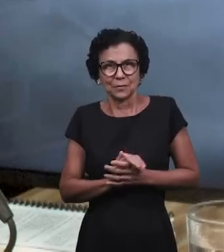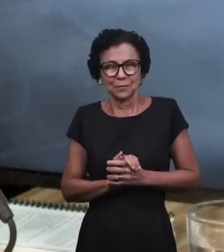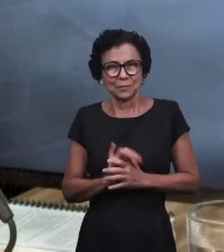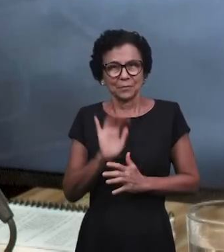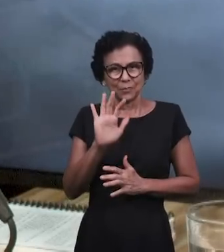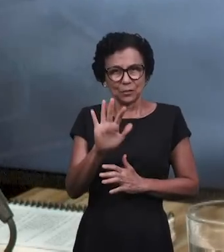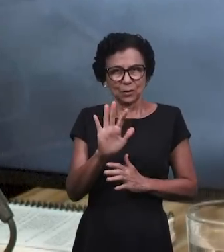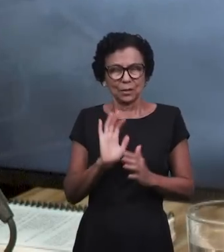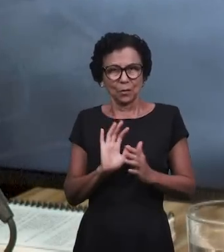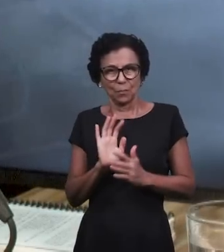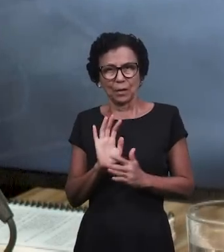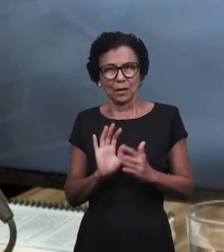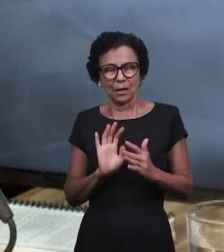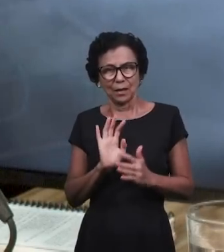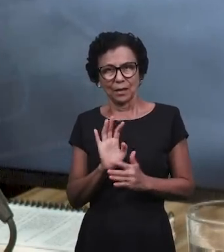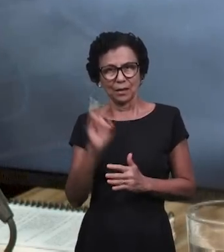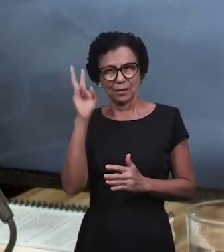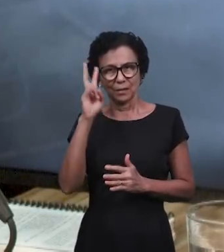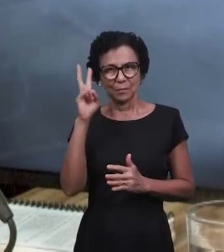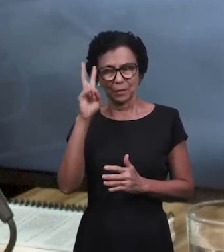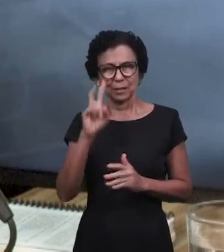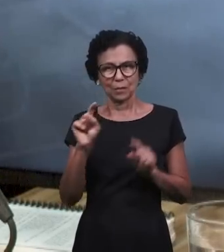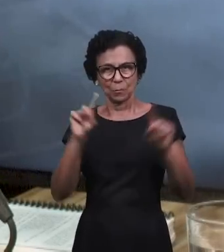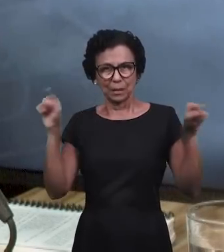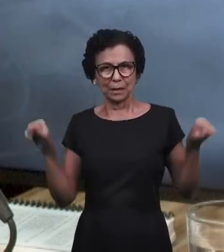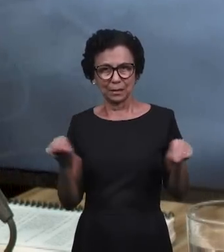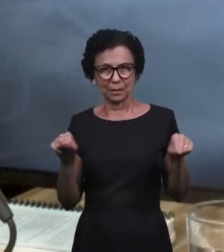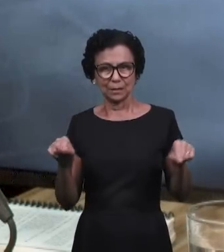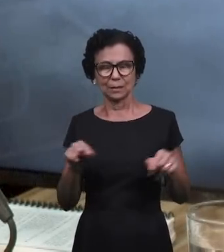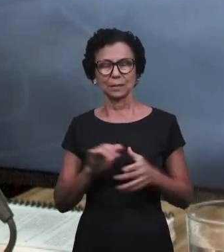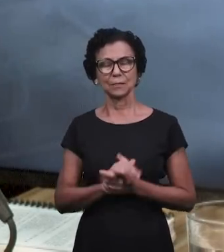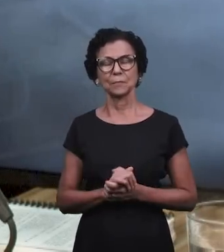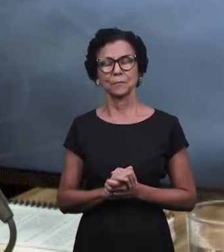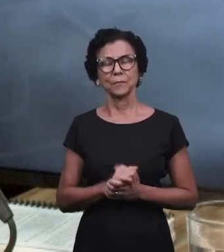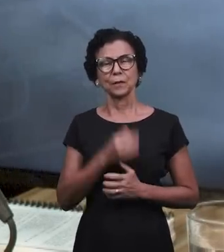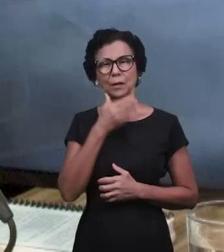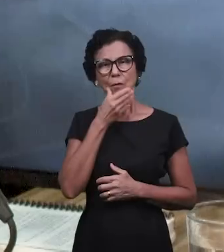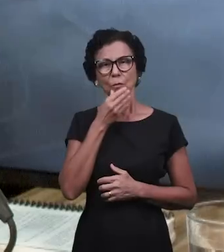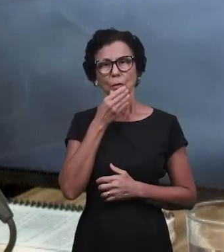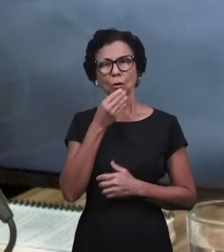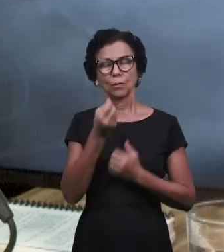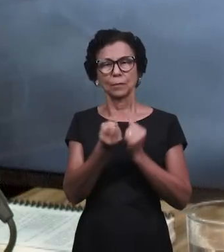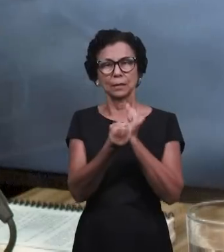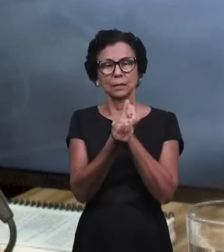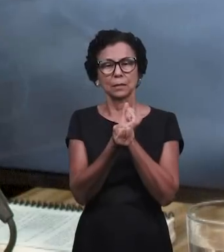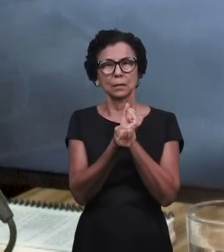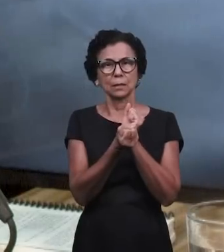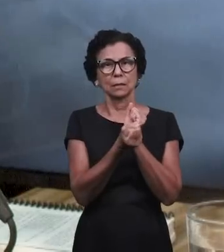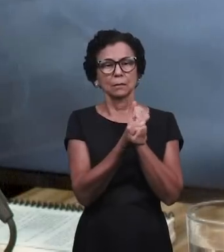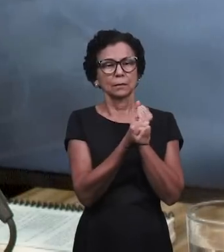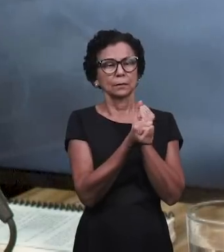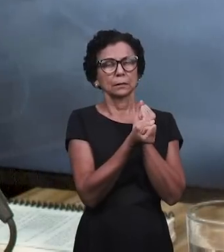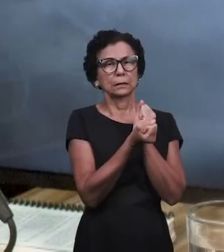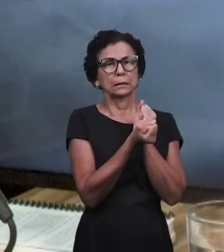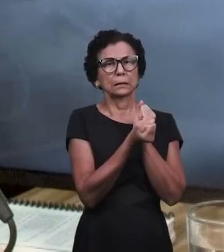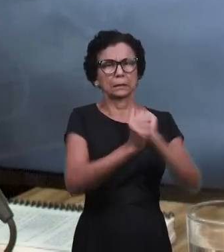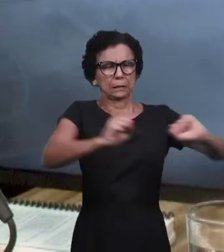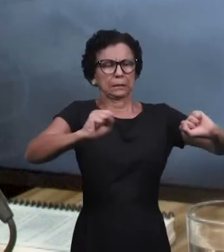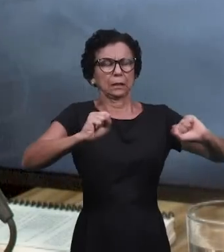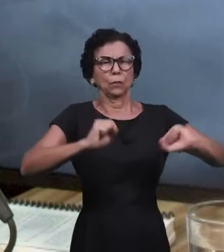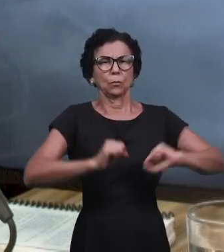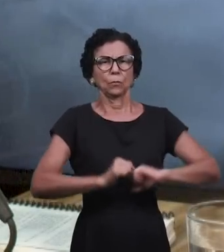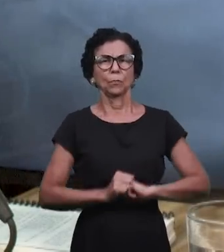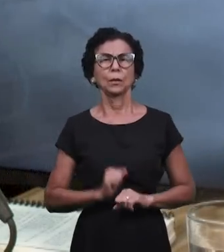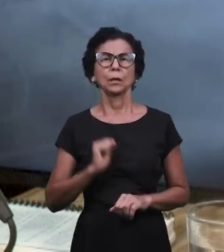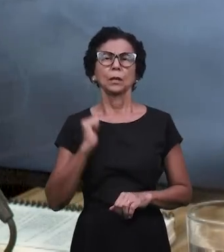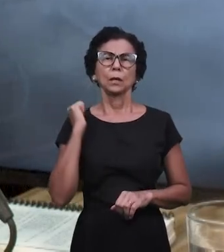mais, só uma passada aqui. Eu lembrei de Sansão, que depois de uma batalha, ele tem sede e ele